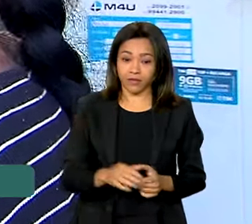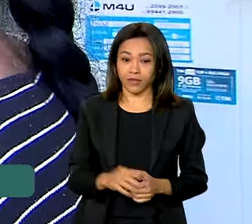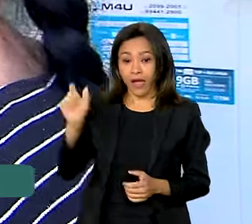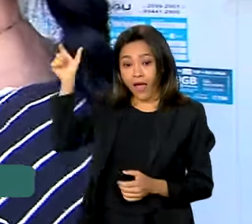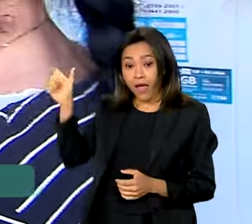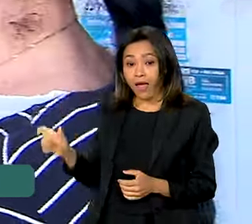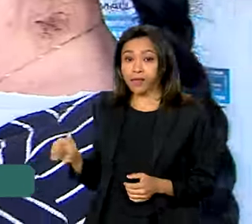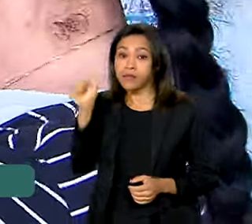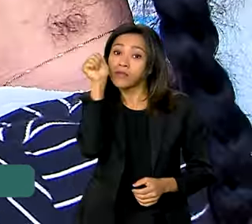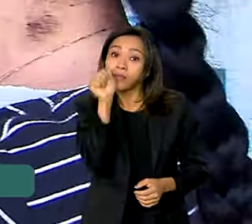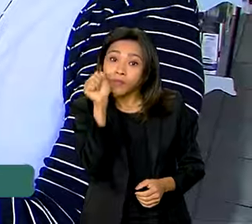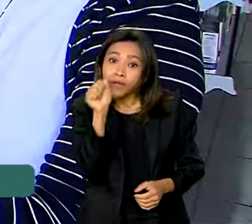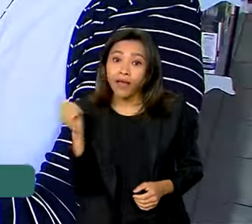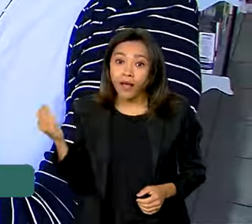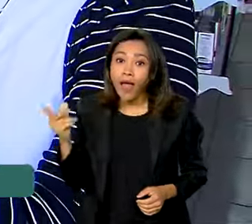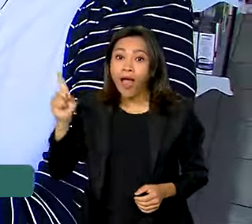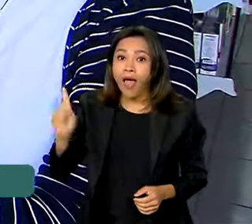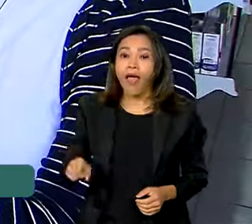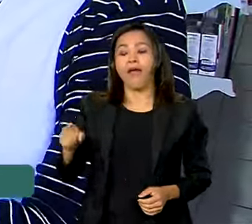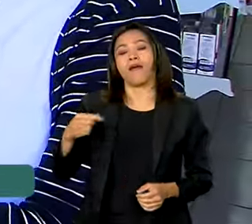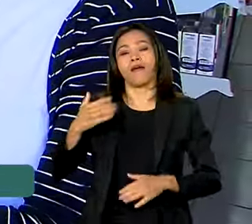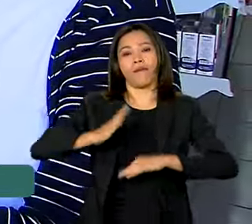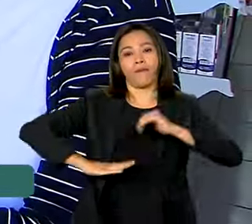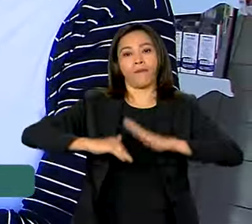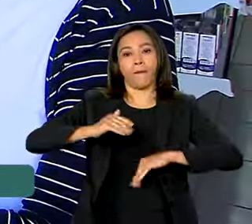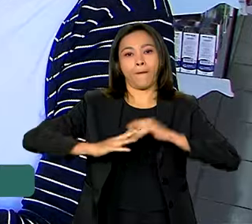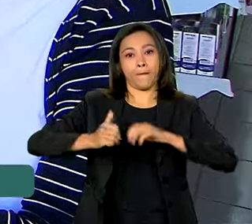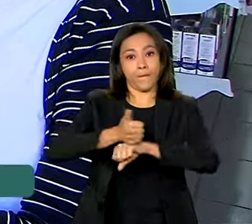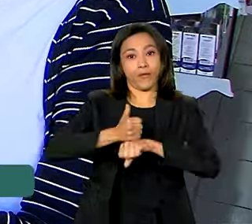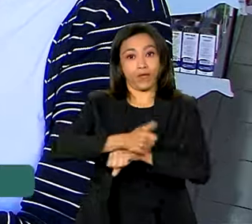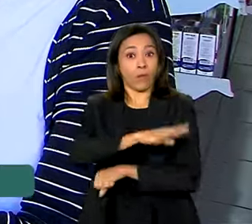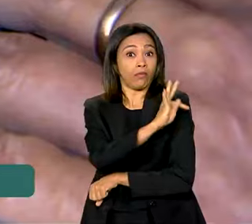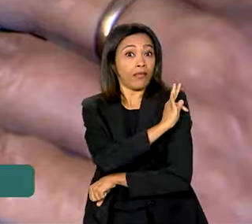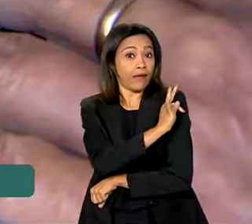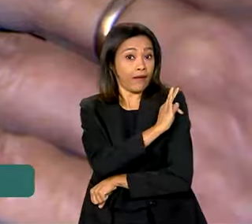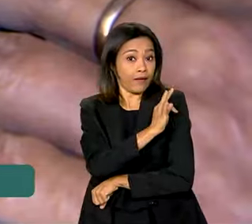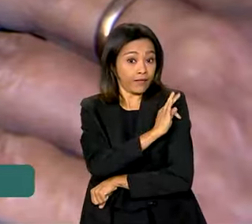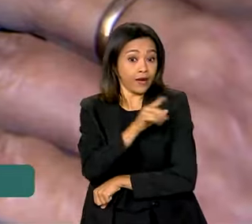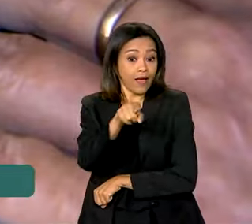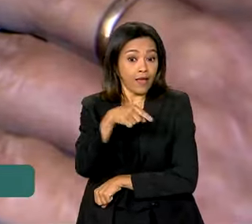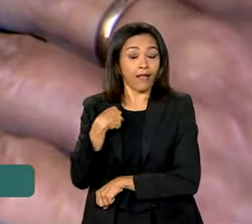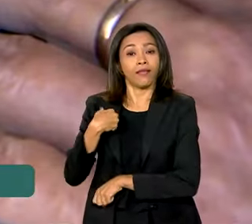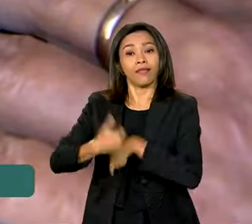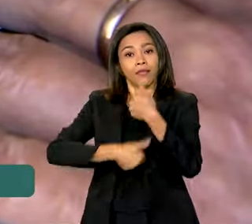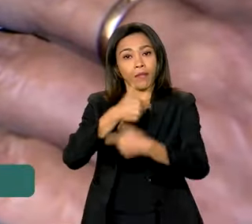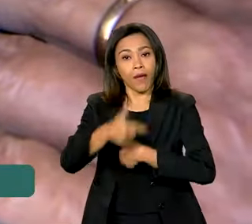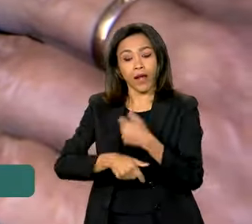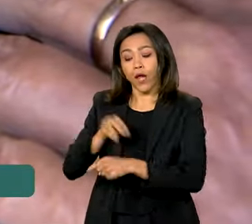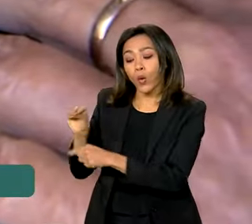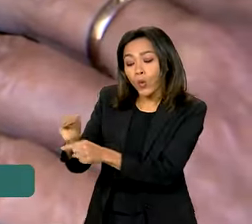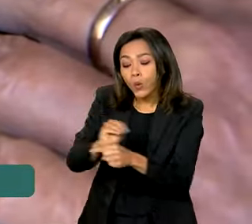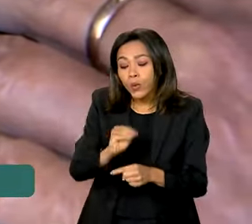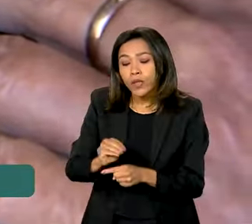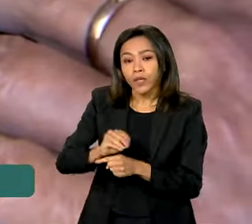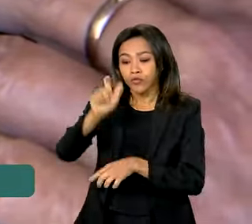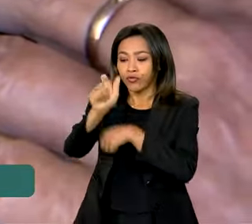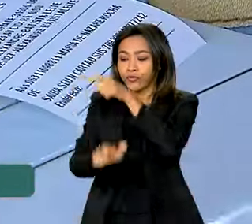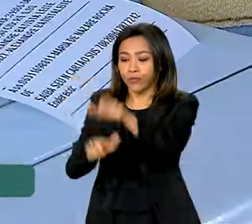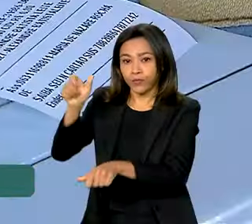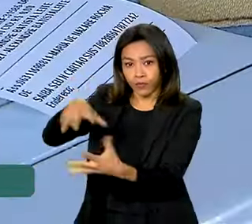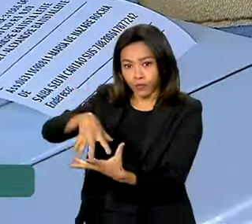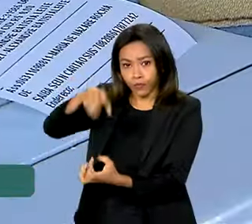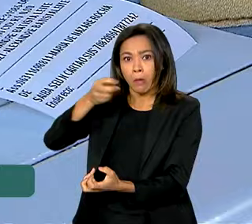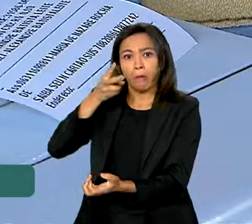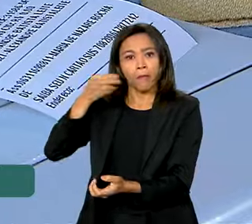Dona Maria de Nazaré é técnica de enfermagem trabalha como cuidadora de idosos todo mês ela